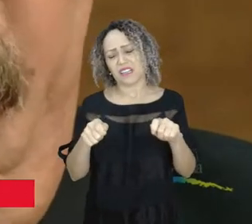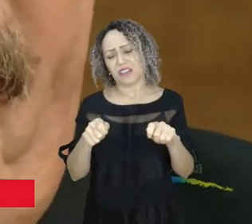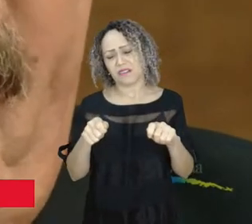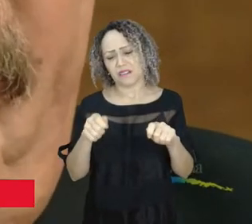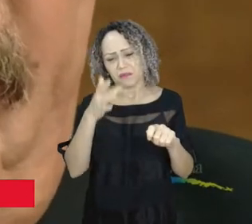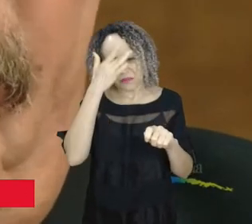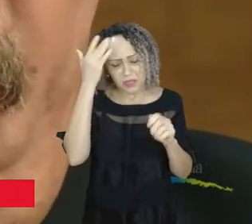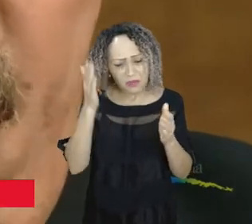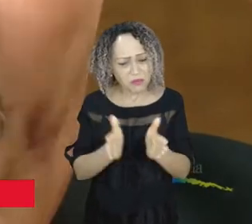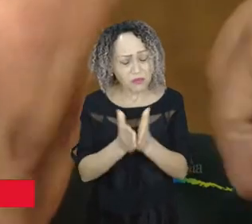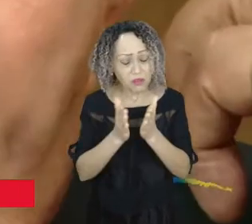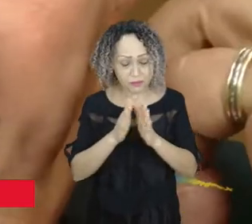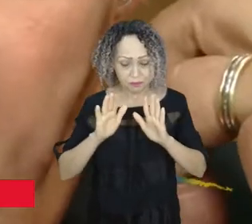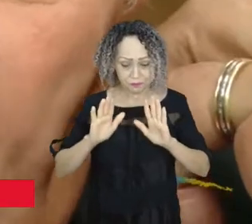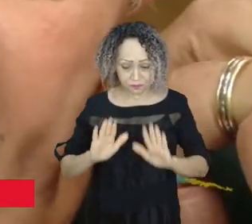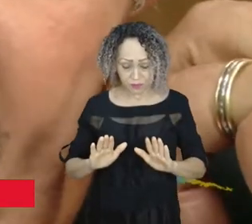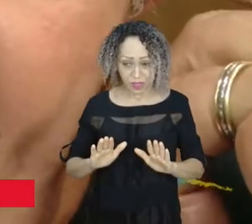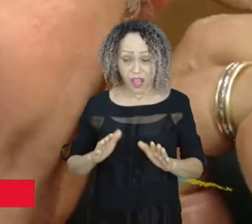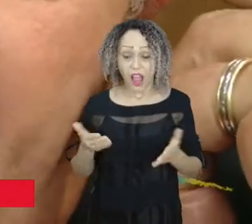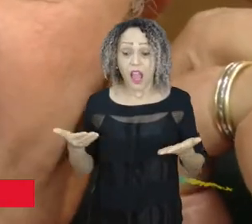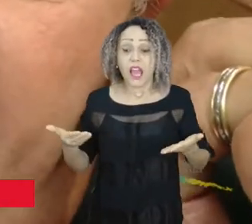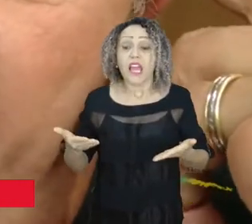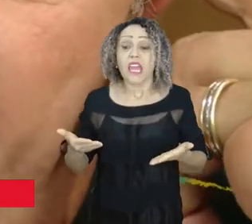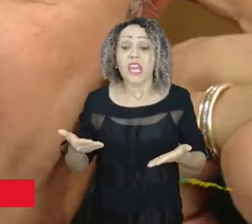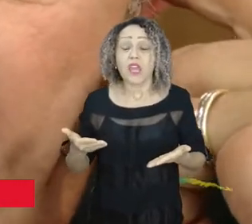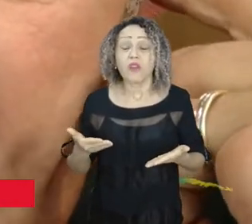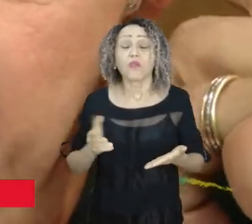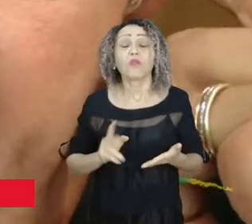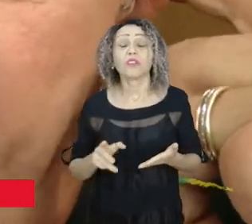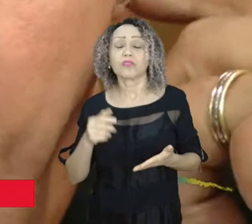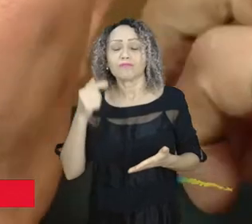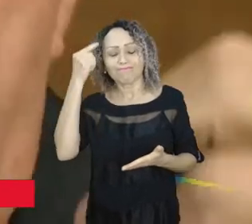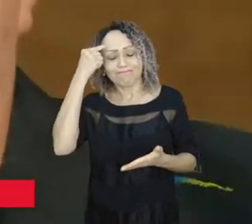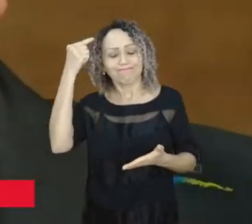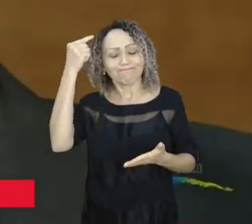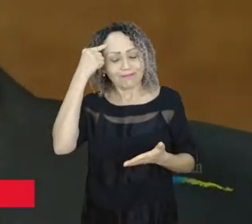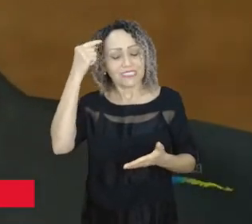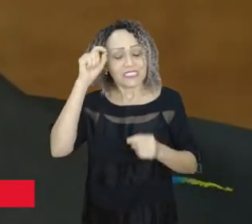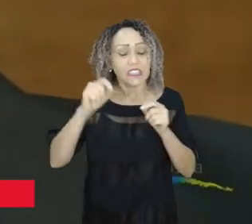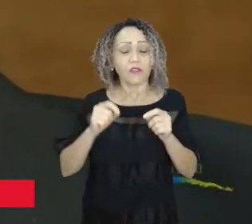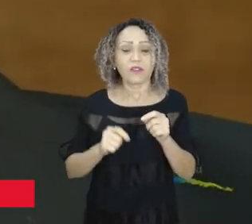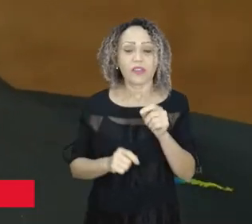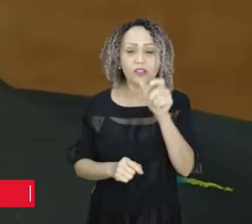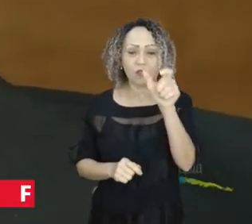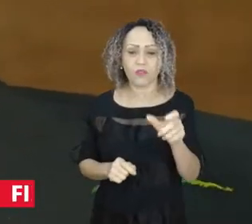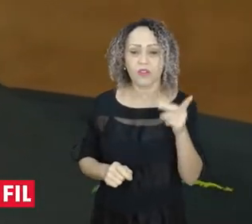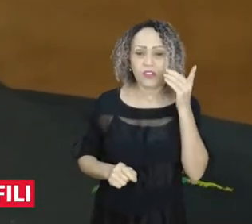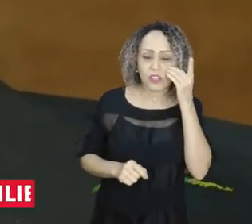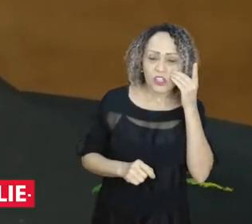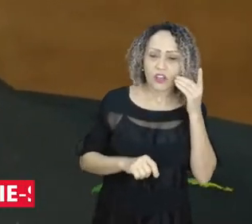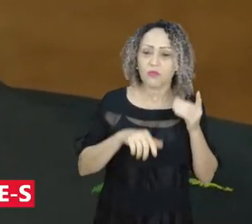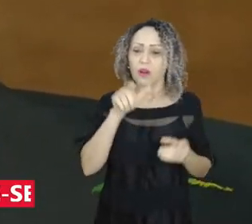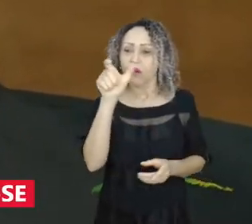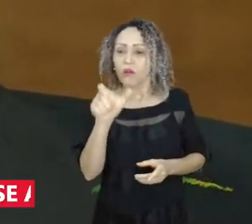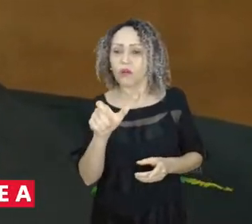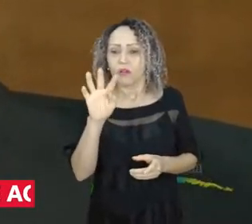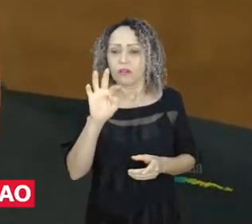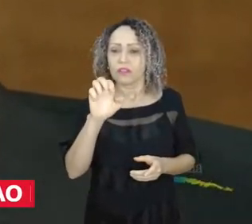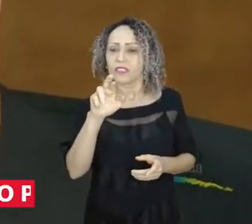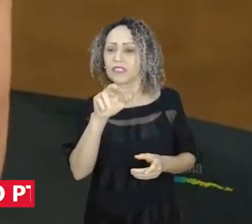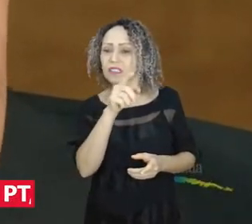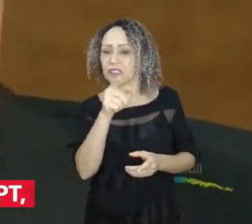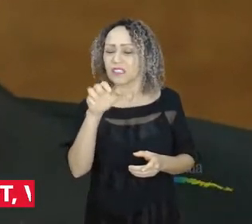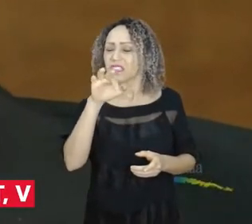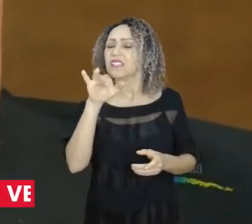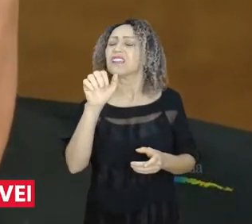a convicção, e cada vez que eu vejo a presidenta Dilma falar, cada vez que eu vejo a Tereza Campelo falar, eu tenho certeza, e eu tenho falado nas